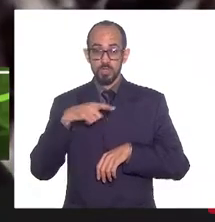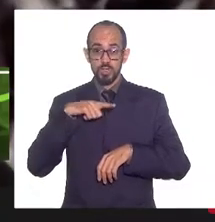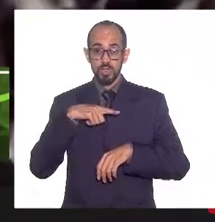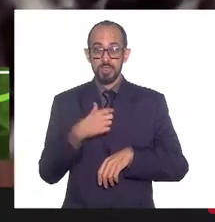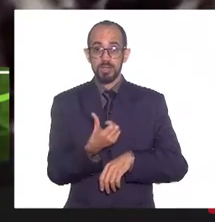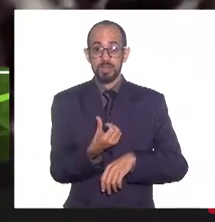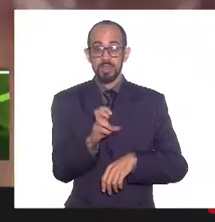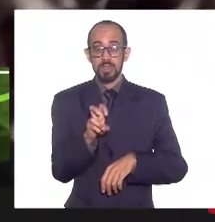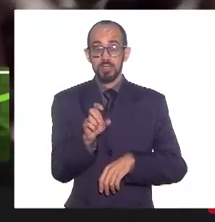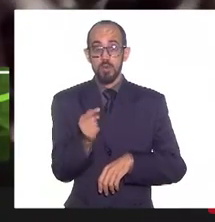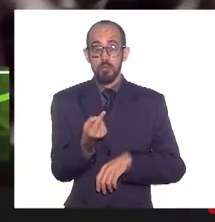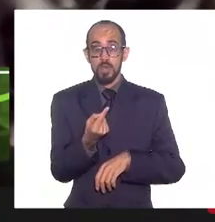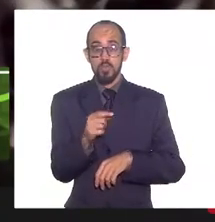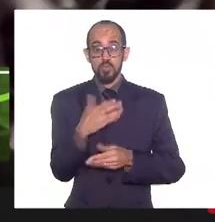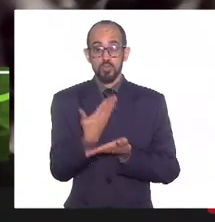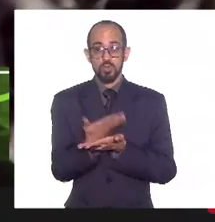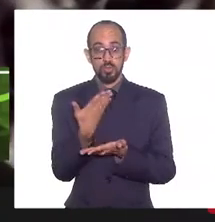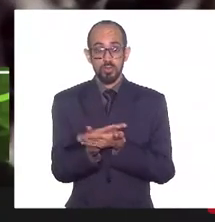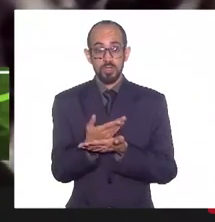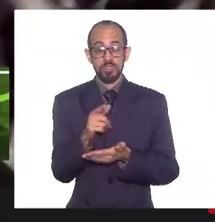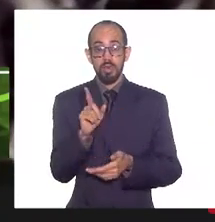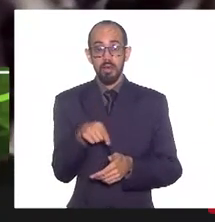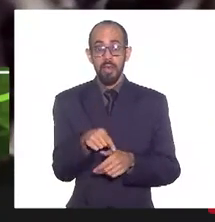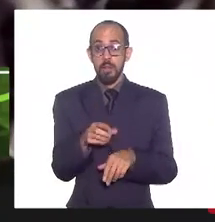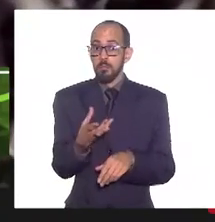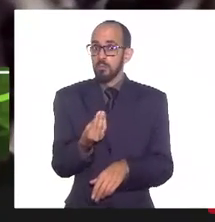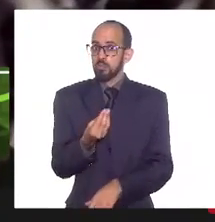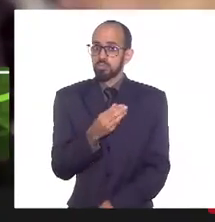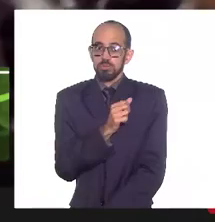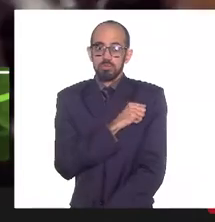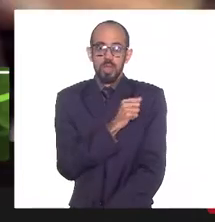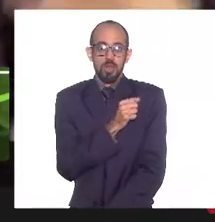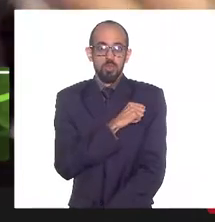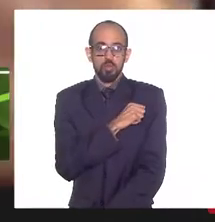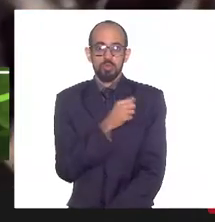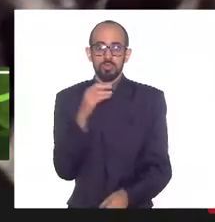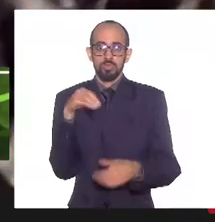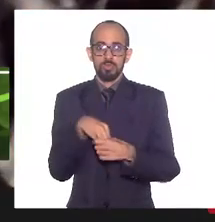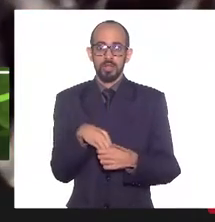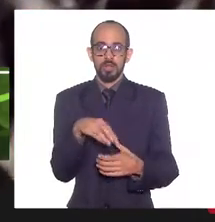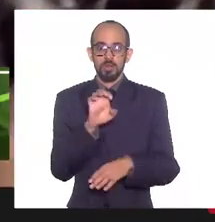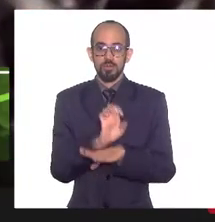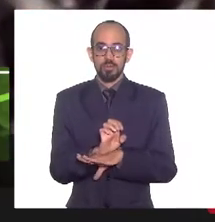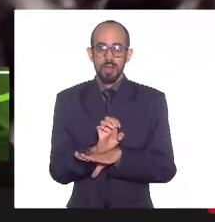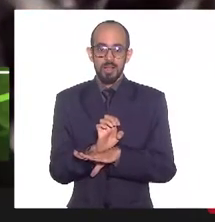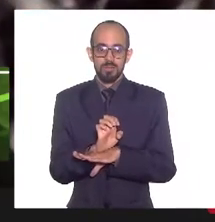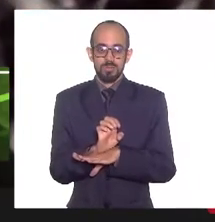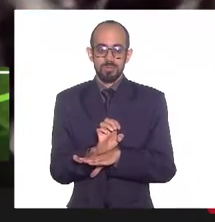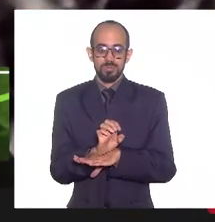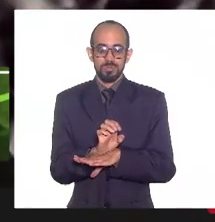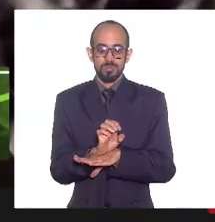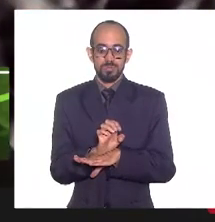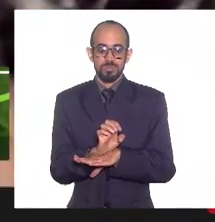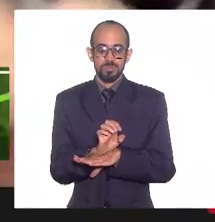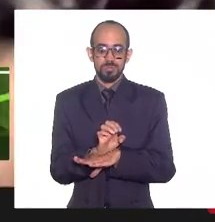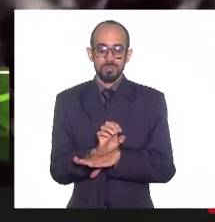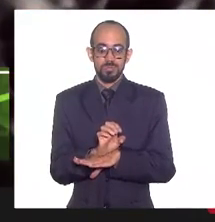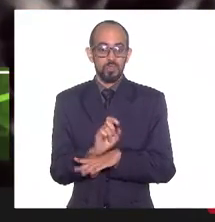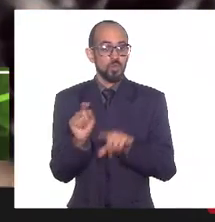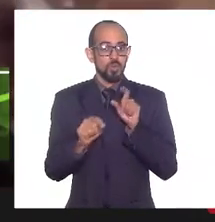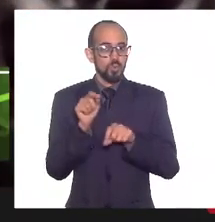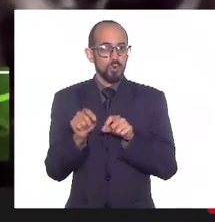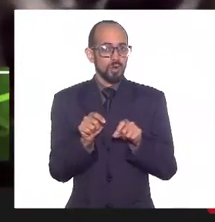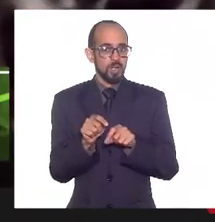estudantes né enfim é um contingente grande de estudantes universitários do estado do Rio de Janeiro em campi